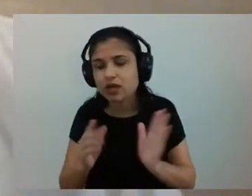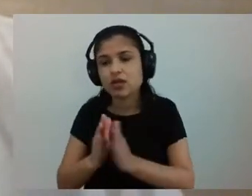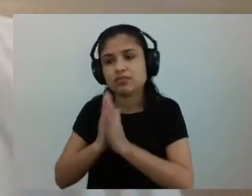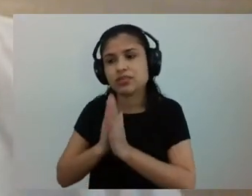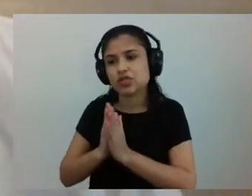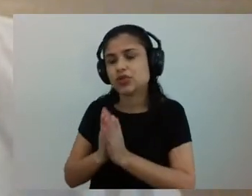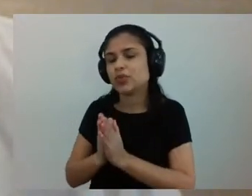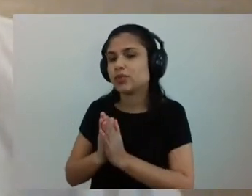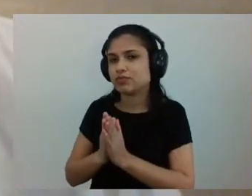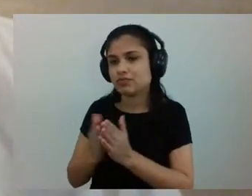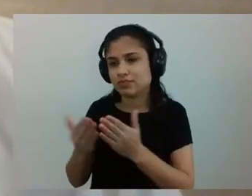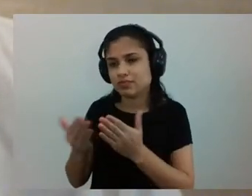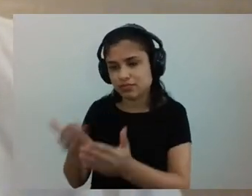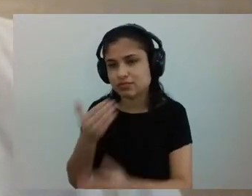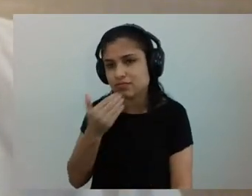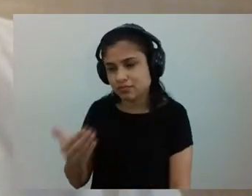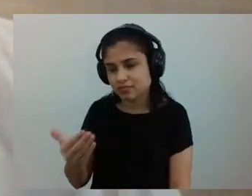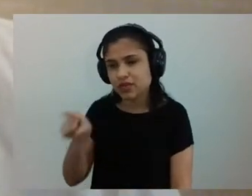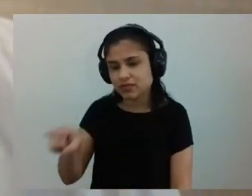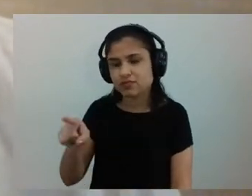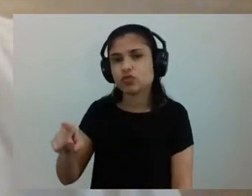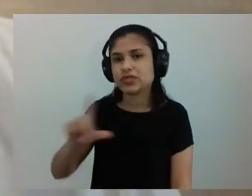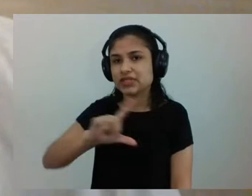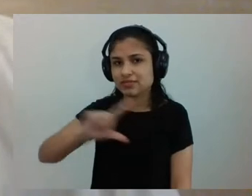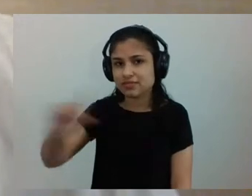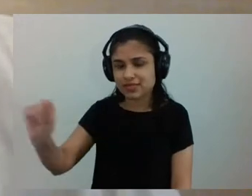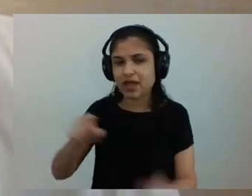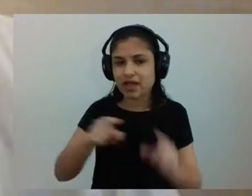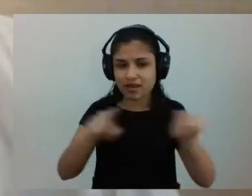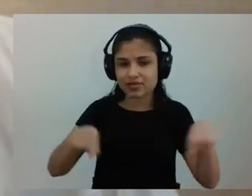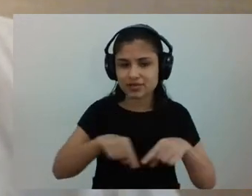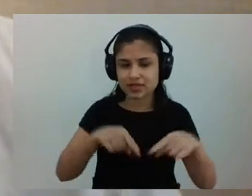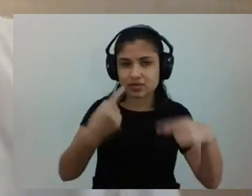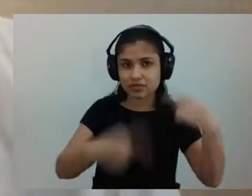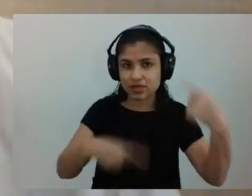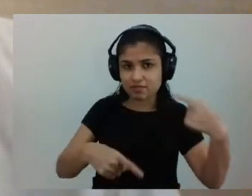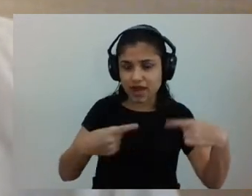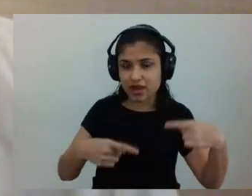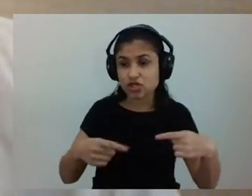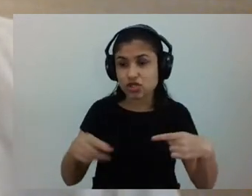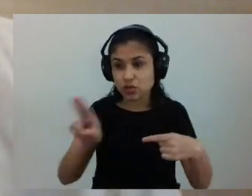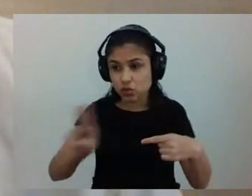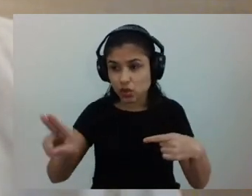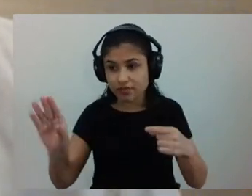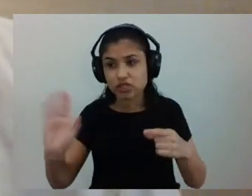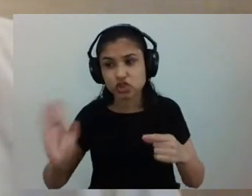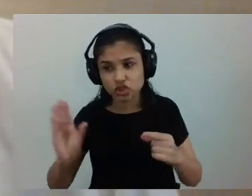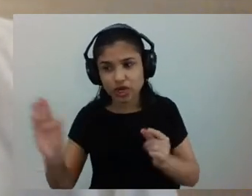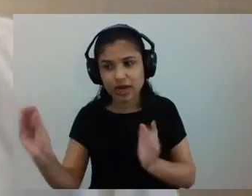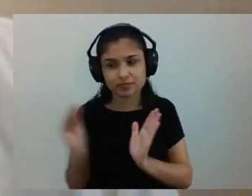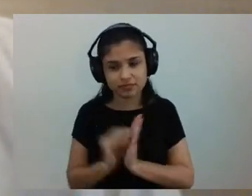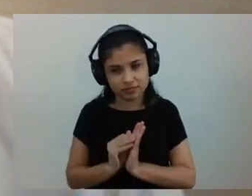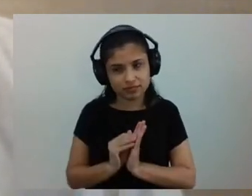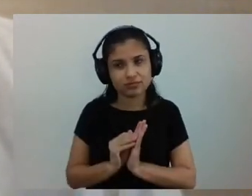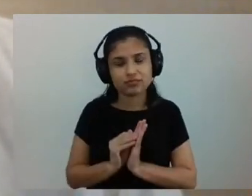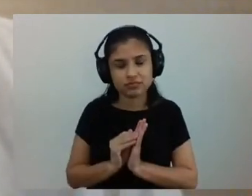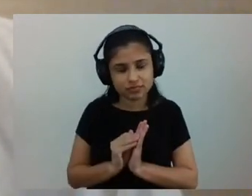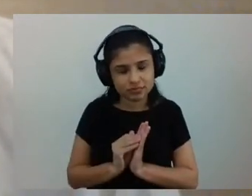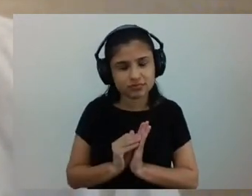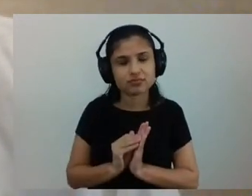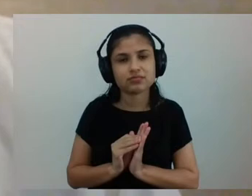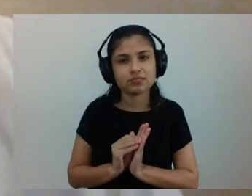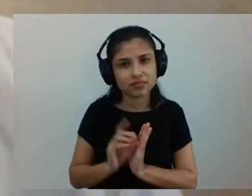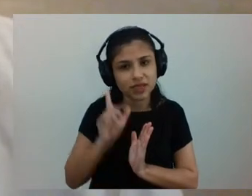deixar imediatamente a sala aqui do debate, né? Seu nome já foi anotado e será objeto de